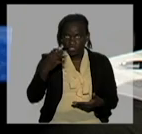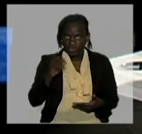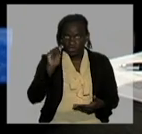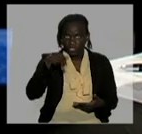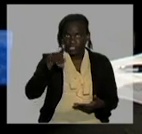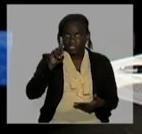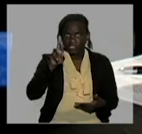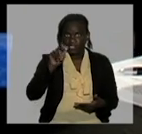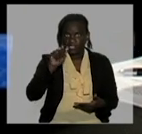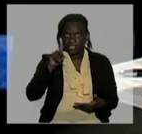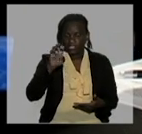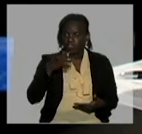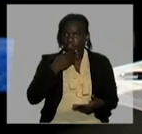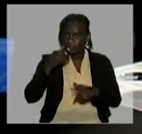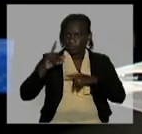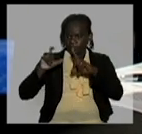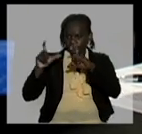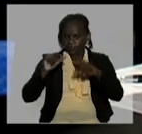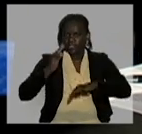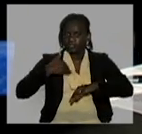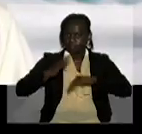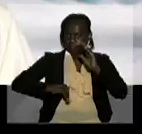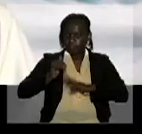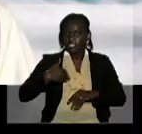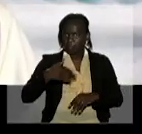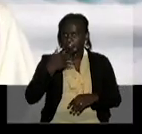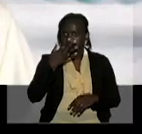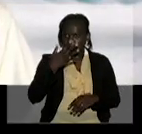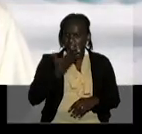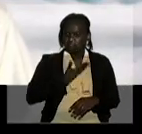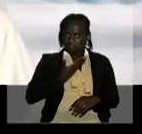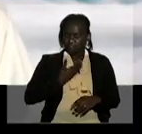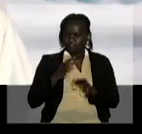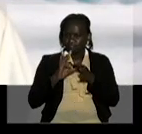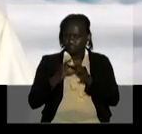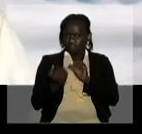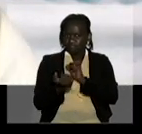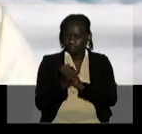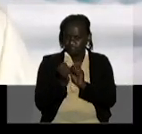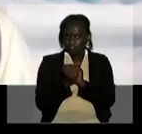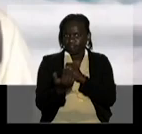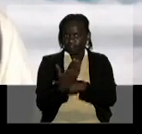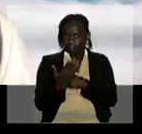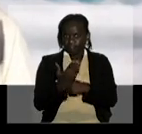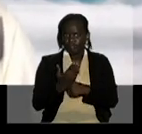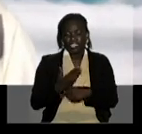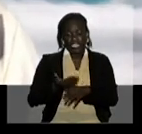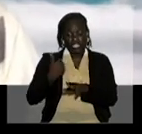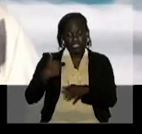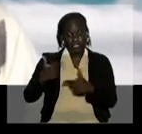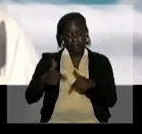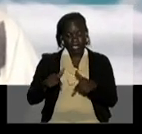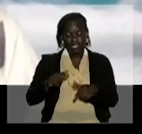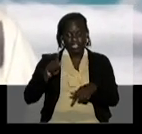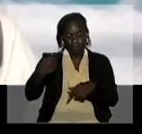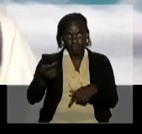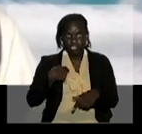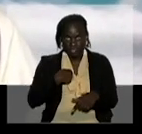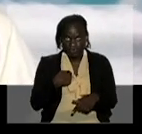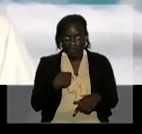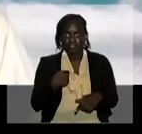fotógrafo que eu tenho grande admiração, parceiro, amigo e que antecede o meu